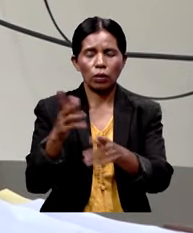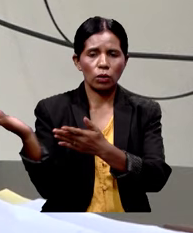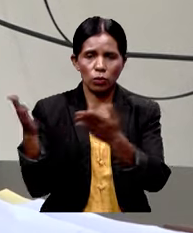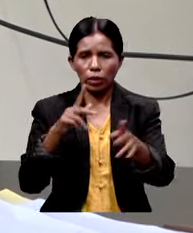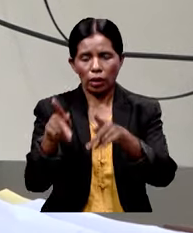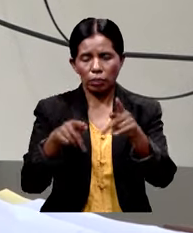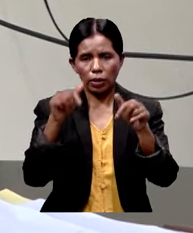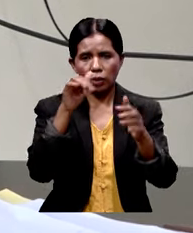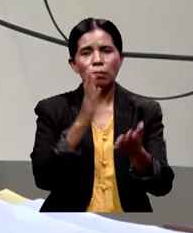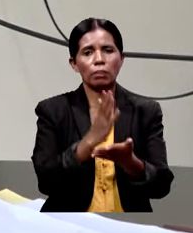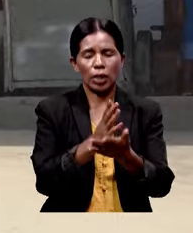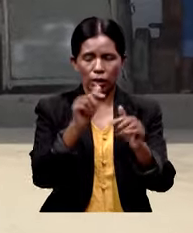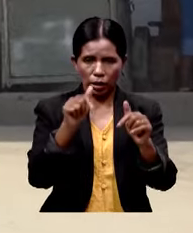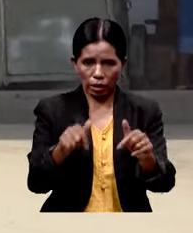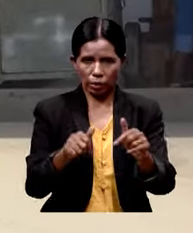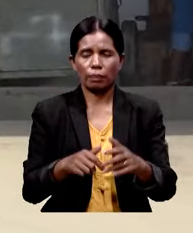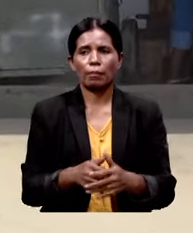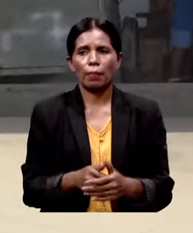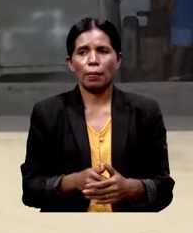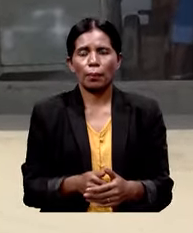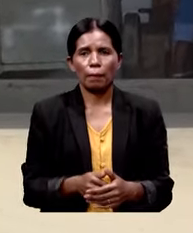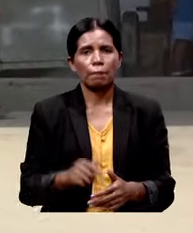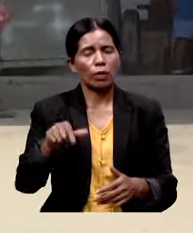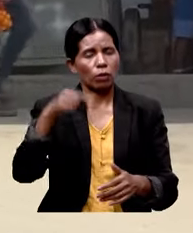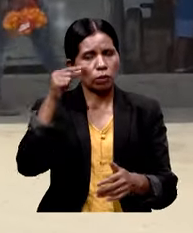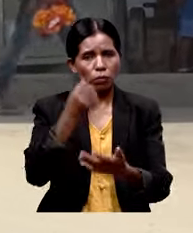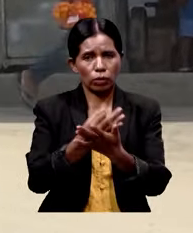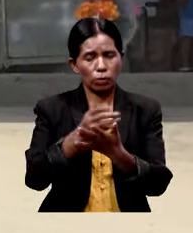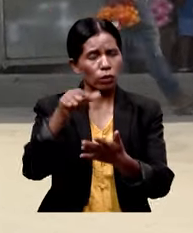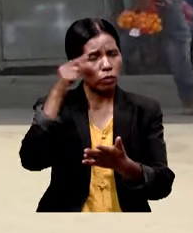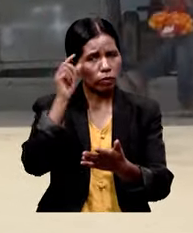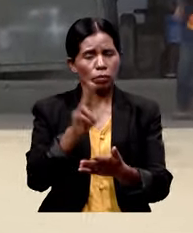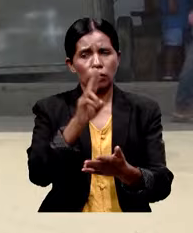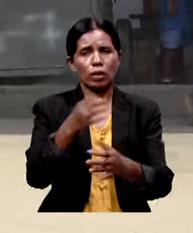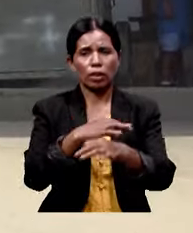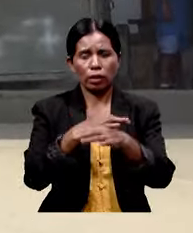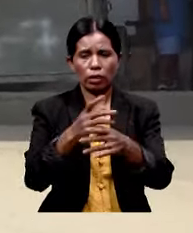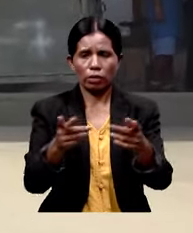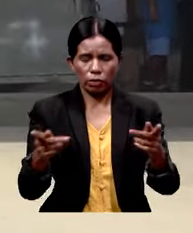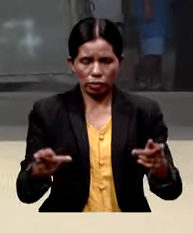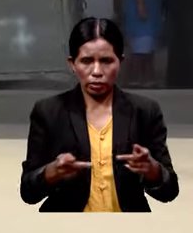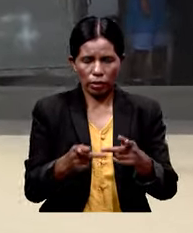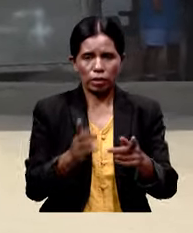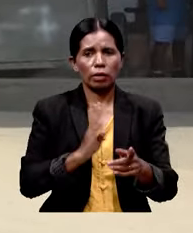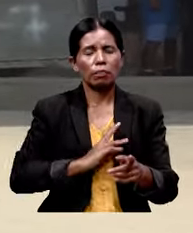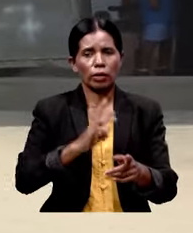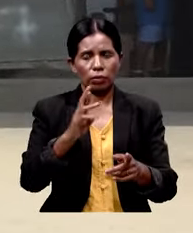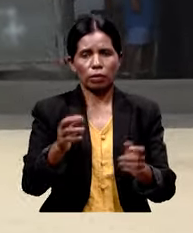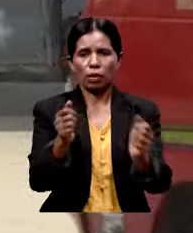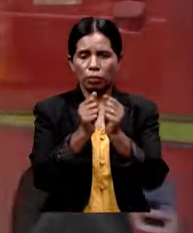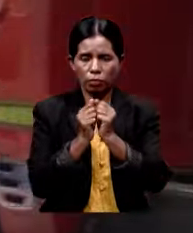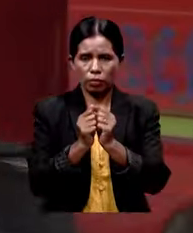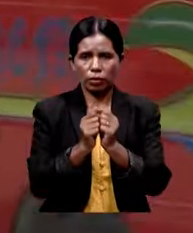pasajeros iha infantin orçamento ne be governo usa ato halo rehabilitasan ba fatin estacionamento Becora